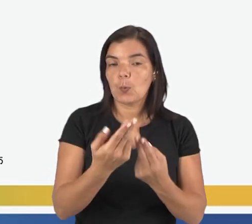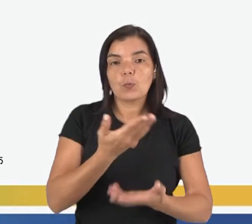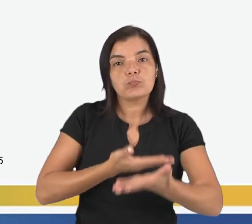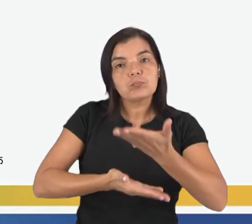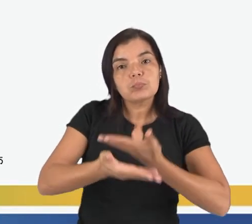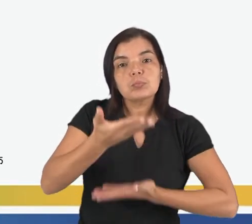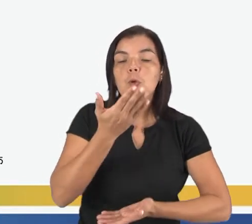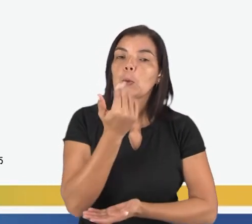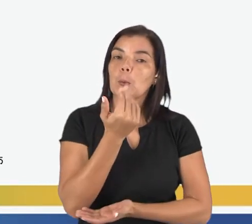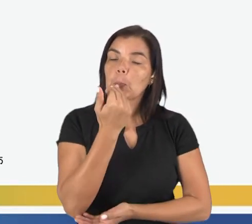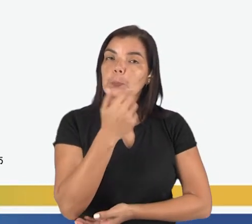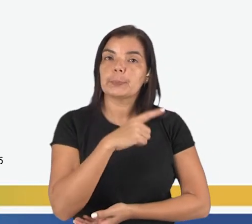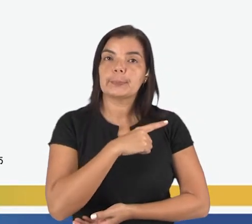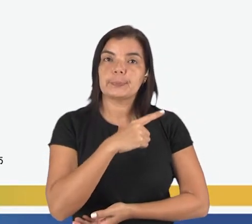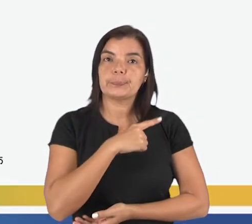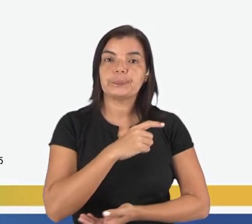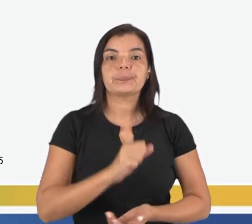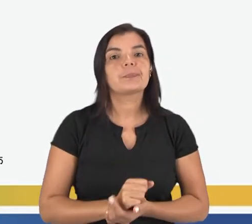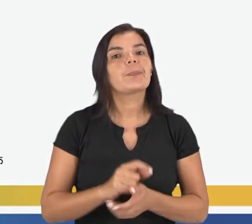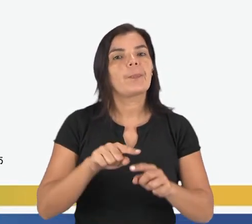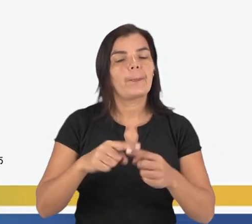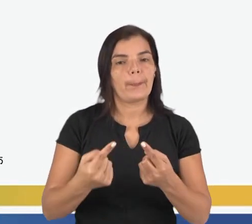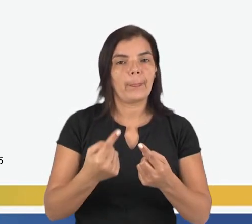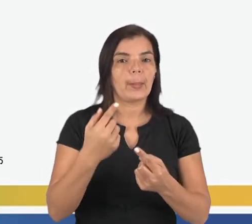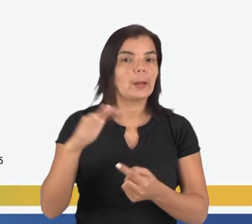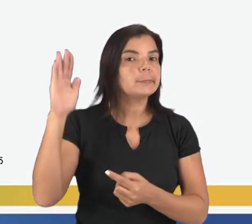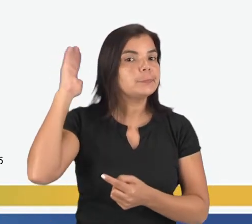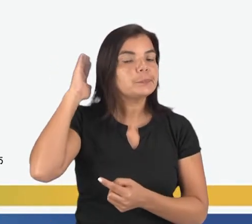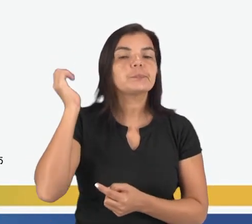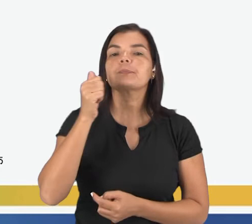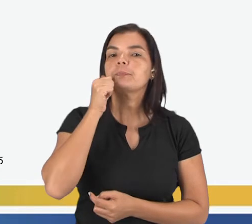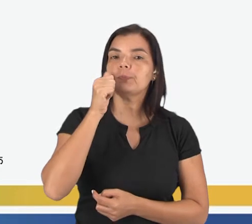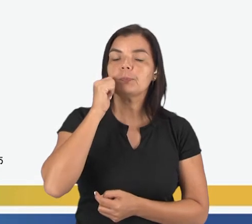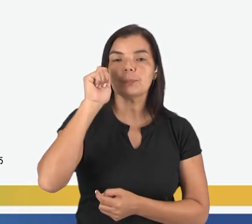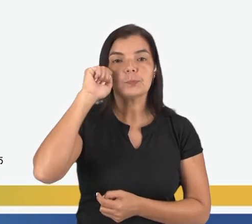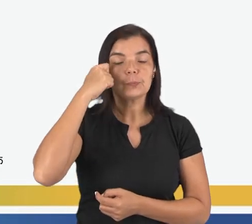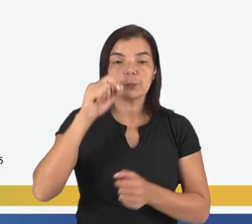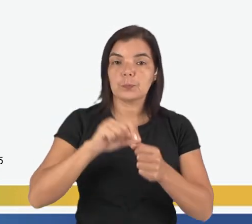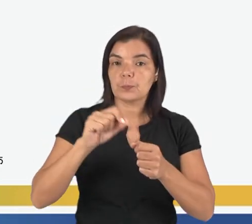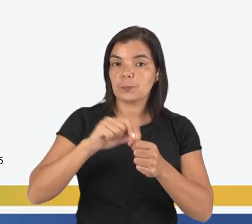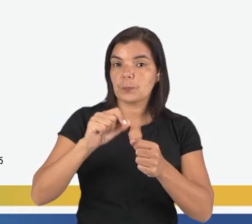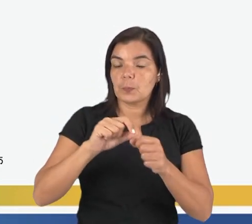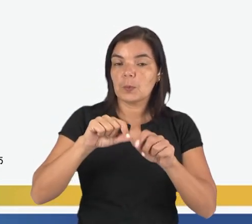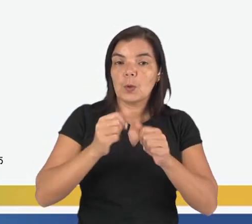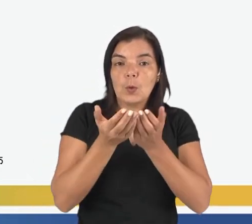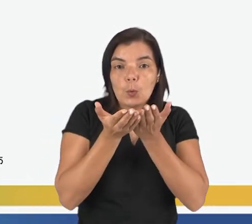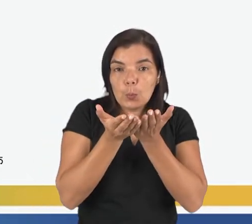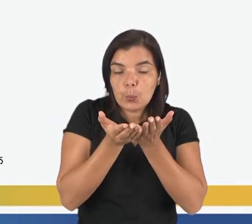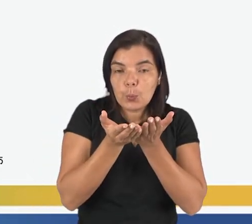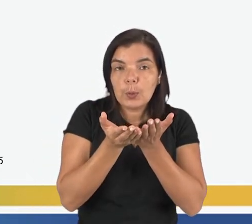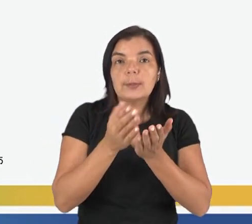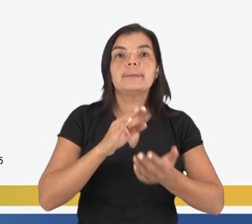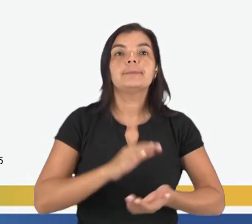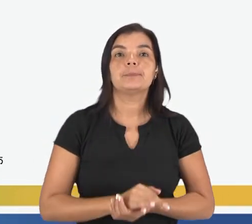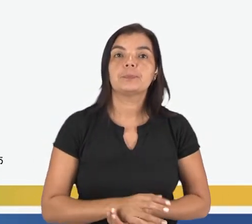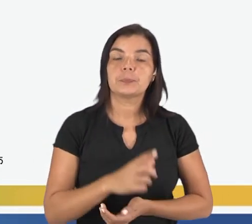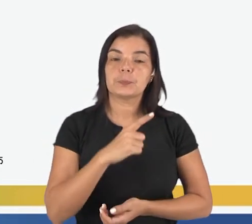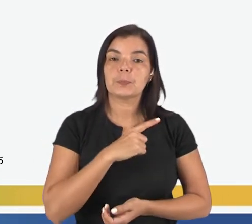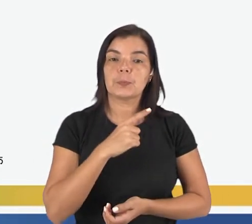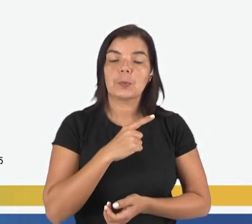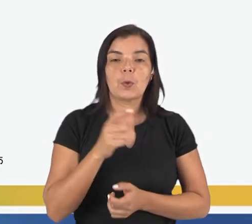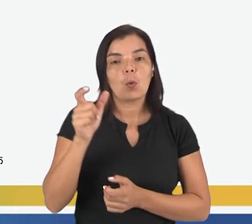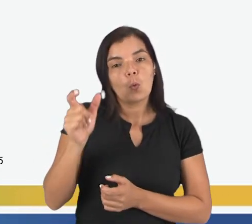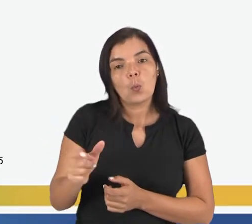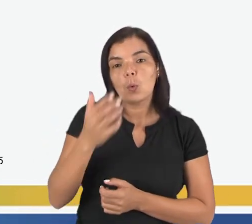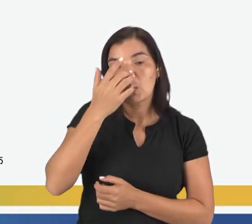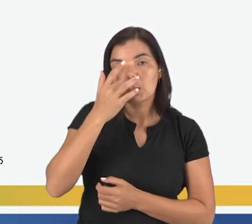partilhavam um pouco de comida que tinham. Mais atrás tem as mulheres negras fazendo a farinha, né? Fazendo o processo de farinha, e tem bem no cantinho